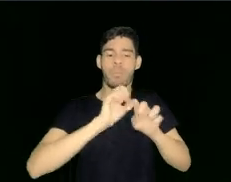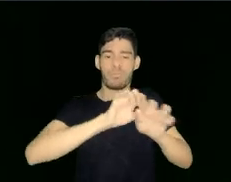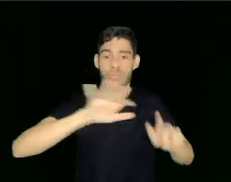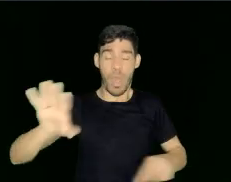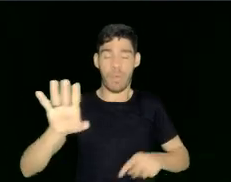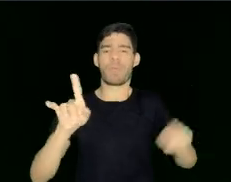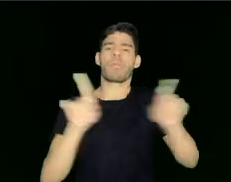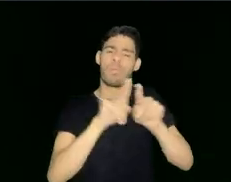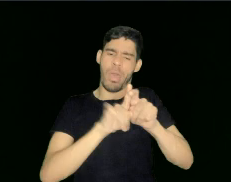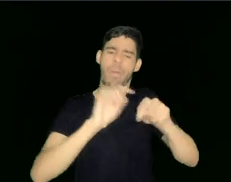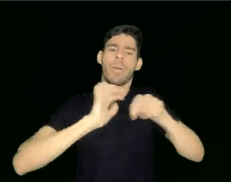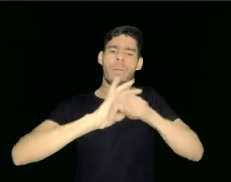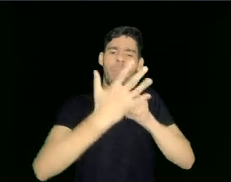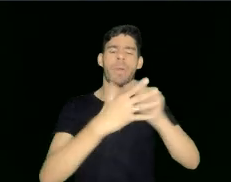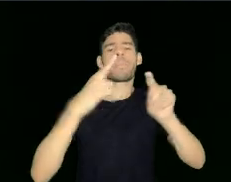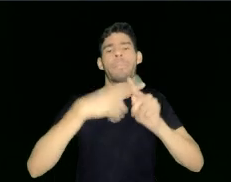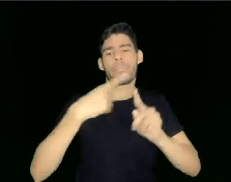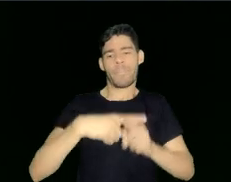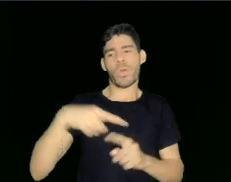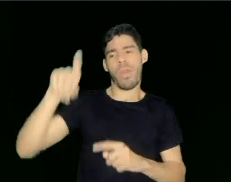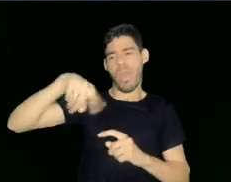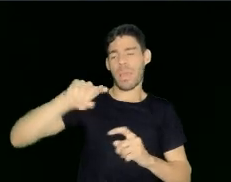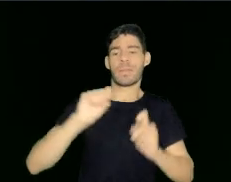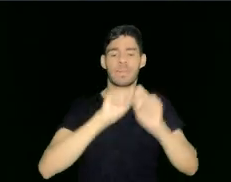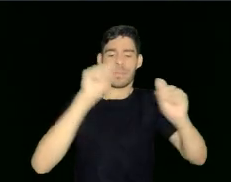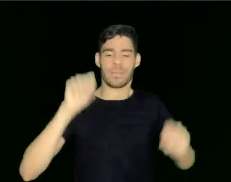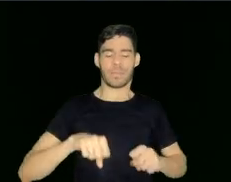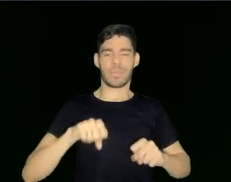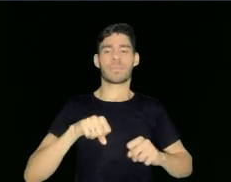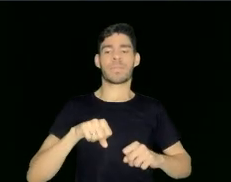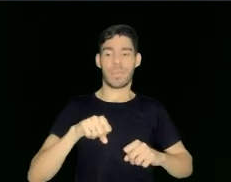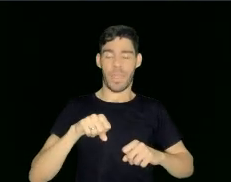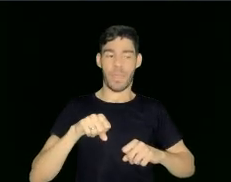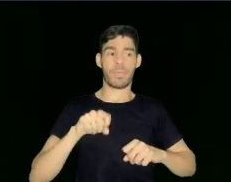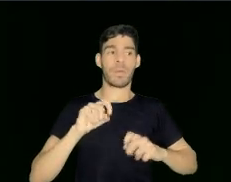mais sujeitos à contaminação, inclusive por coronavírus, até porque